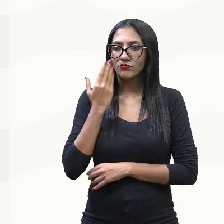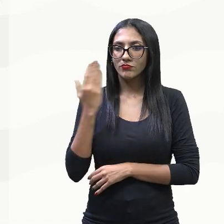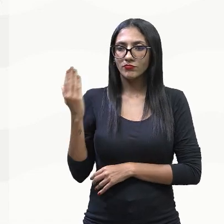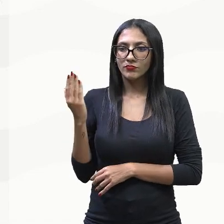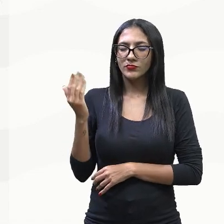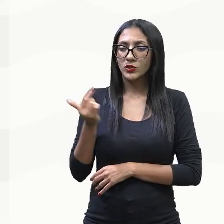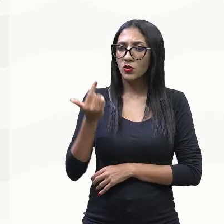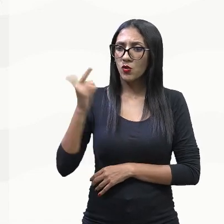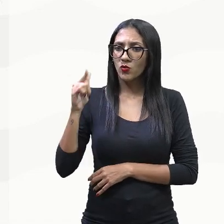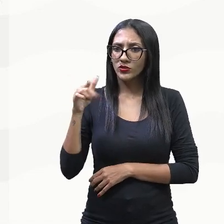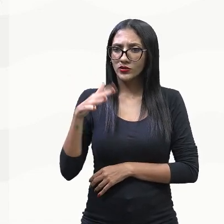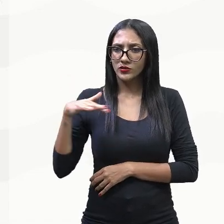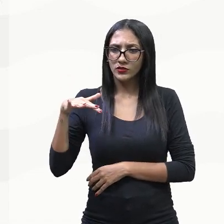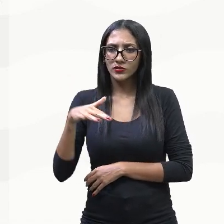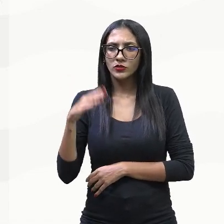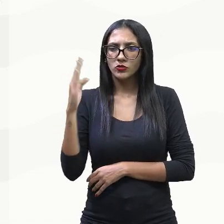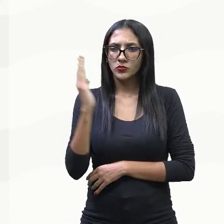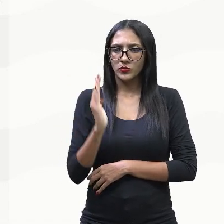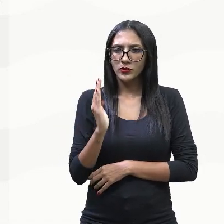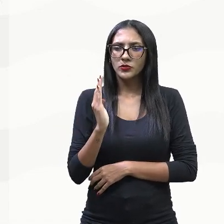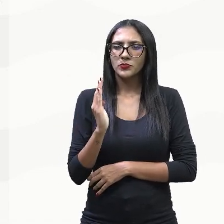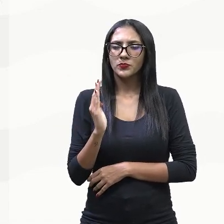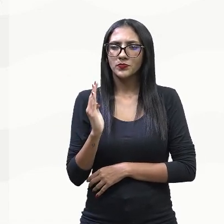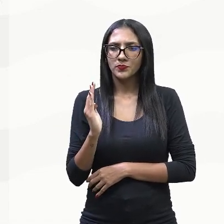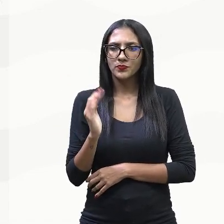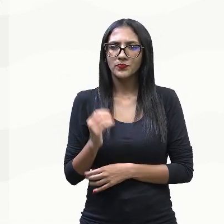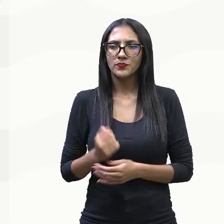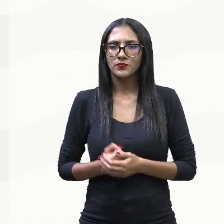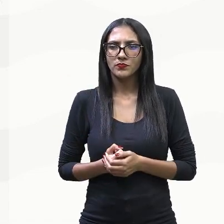a indústria era o setor que ocupava essa